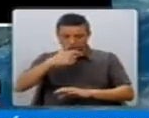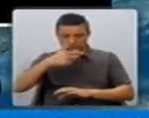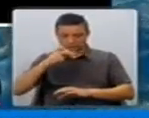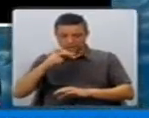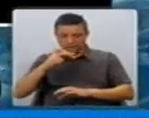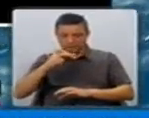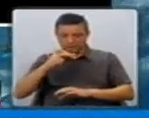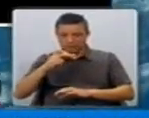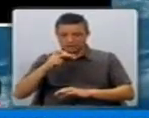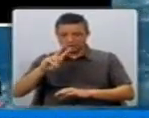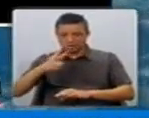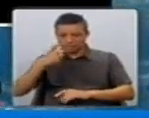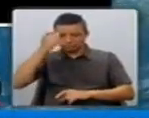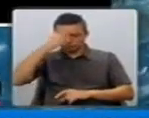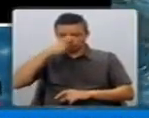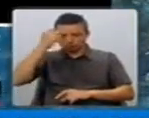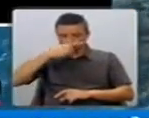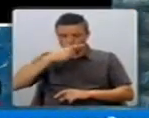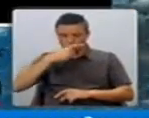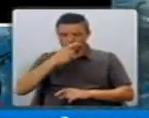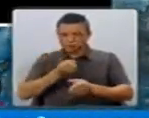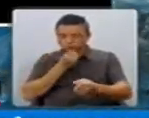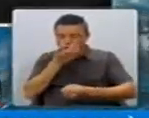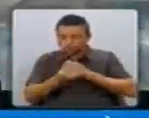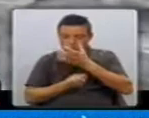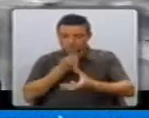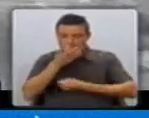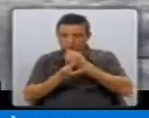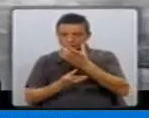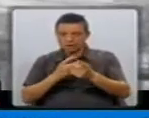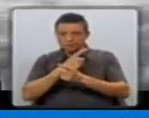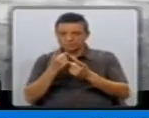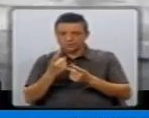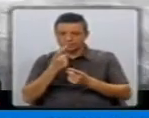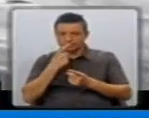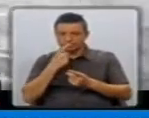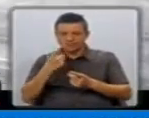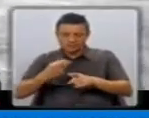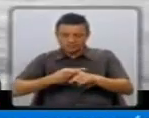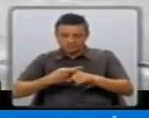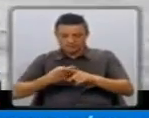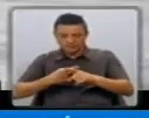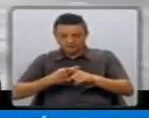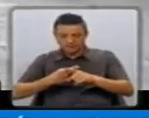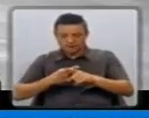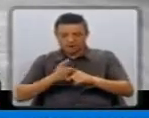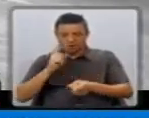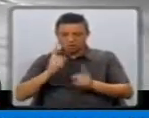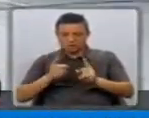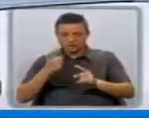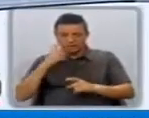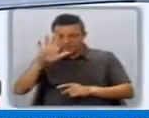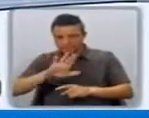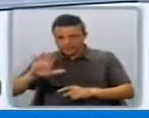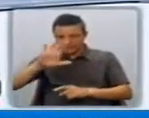duas histórias que nos permitem explicar por que razão que os meteoritos são extremamente fascinantes. Rapidamente, Miguel, o que é que nos trazes na imagem da